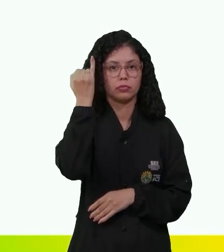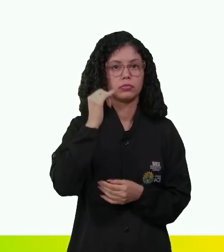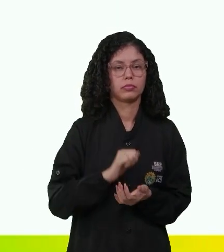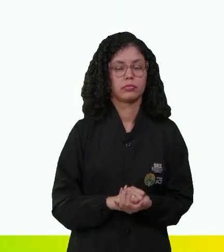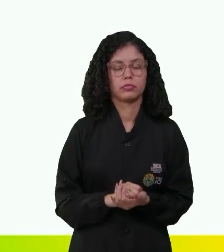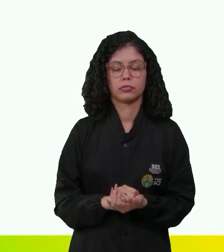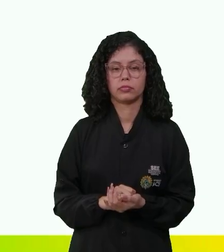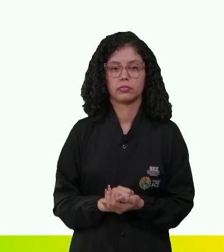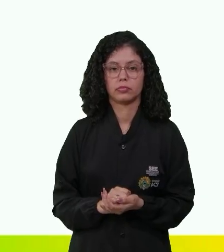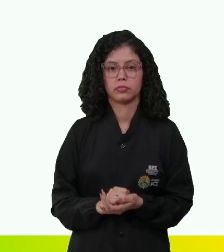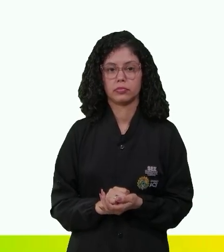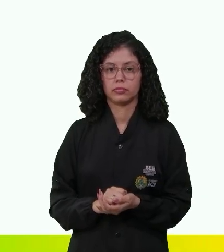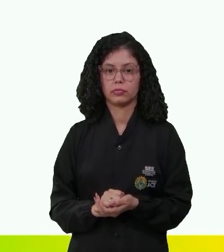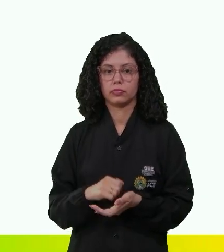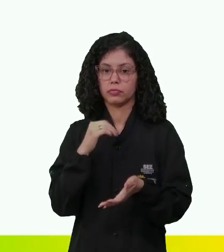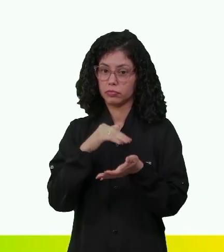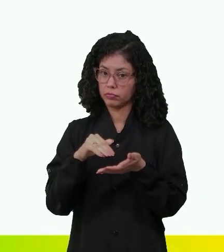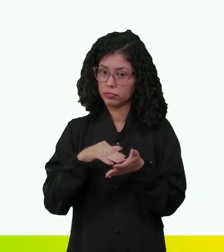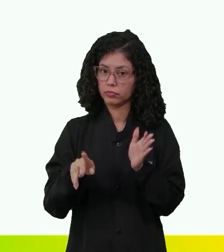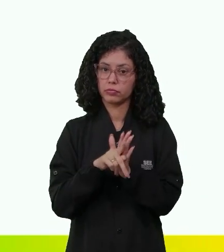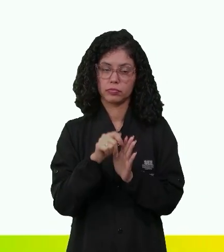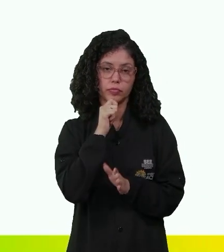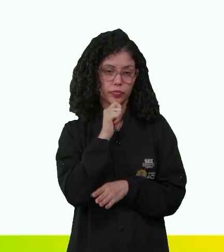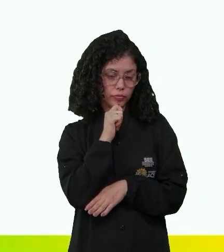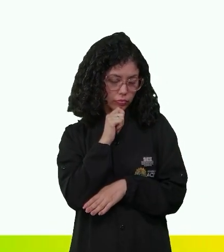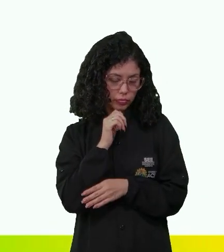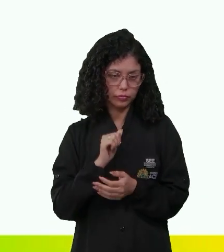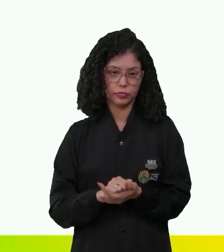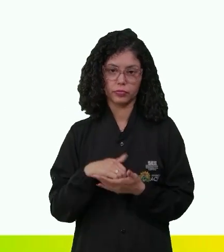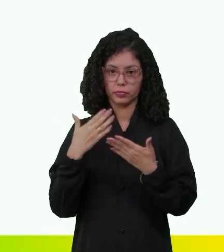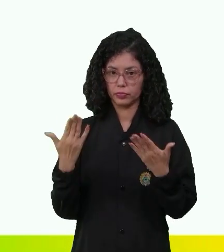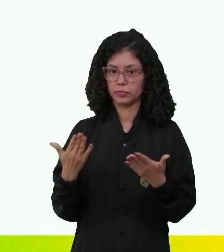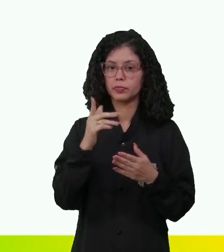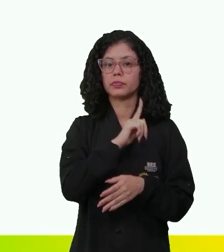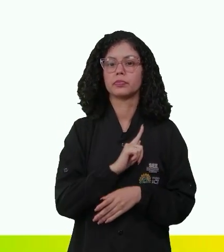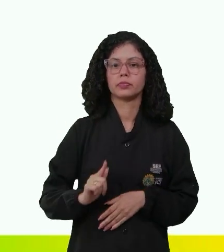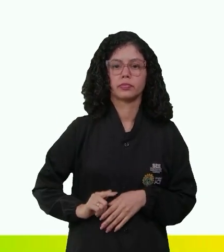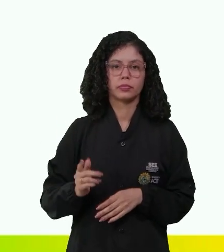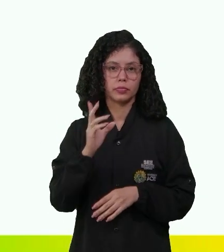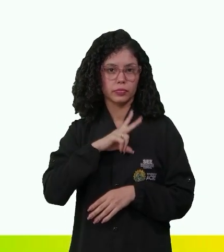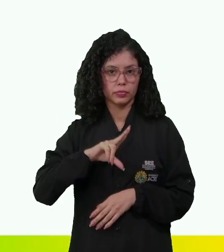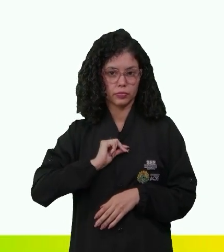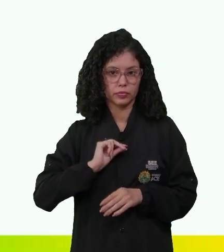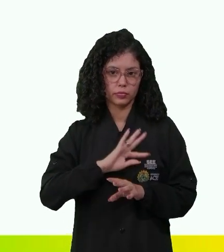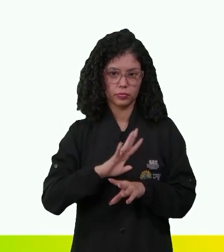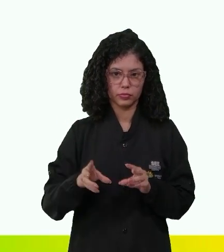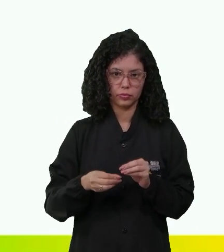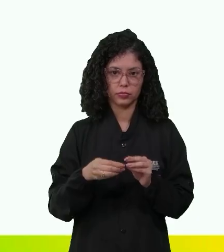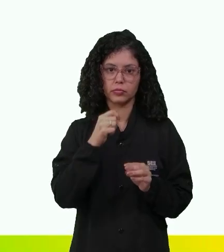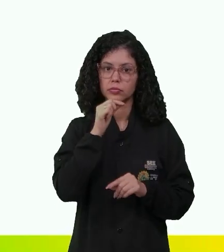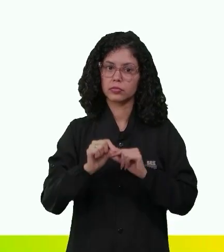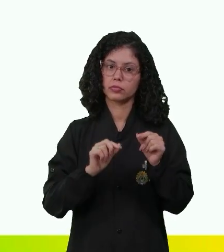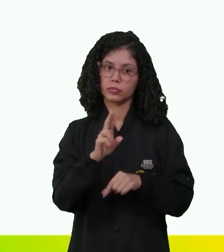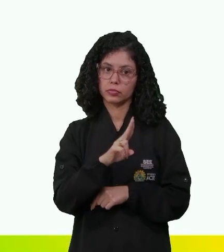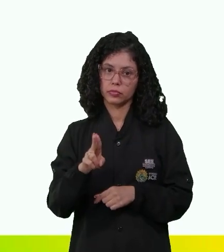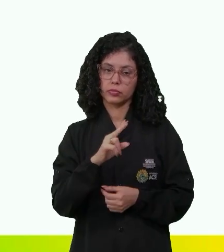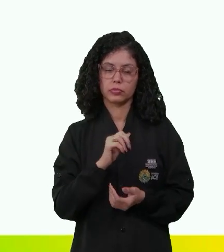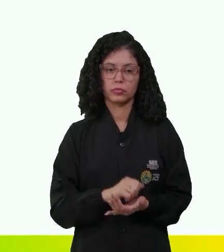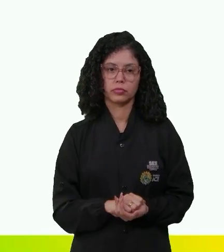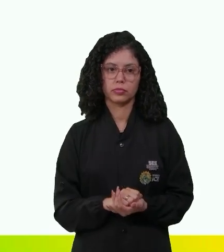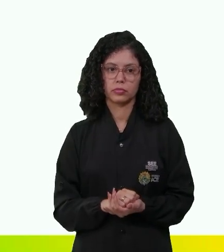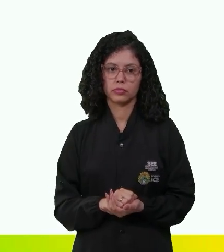ser administrado. Então, o governo português resolveu implantar o que ele chamou